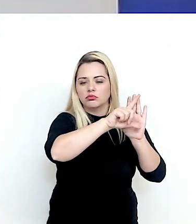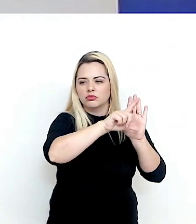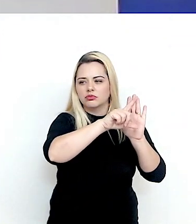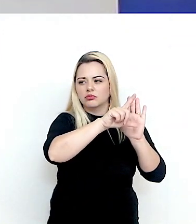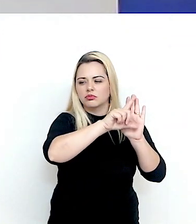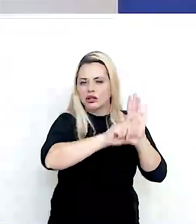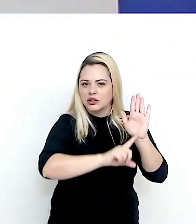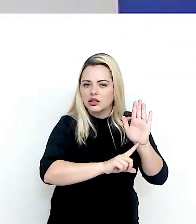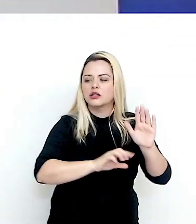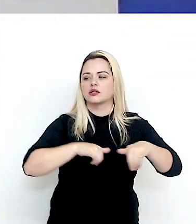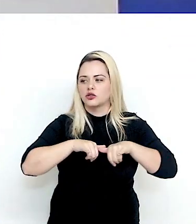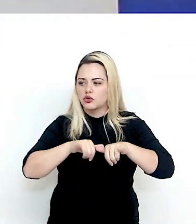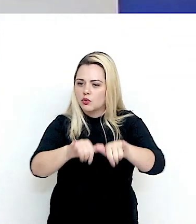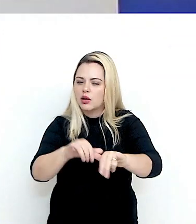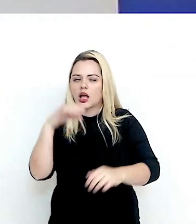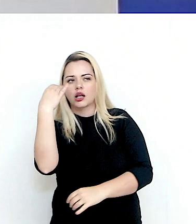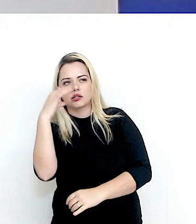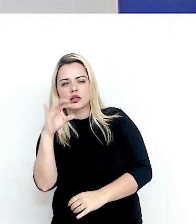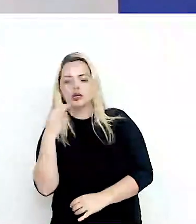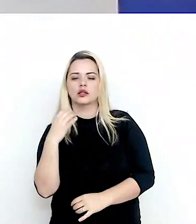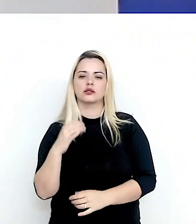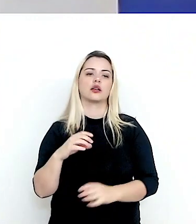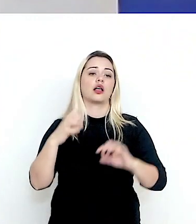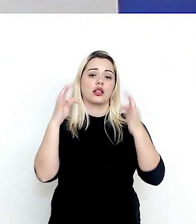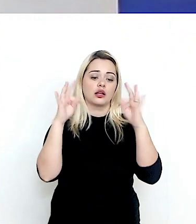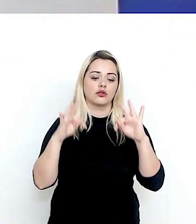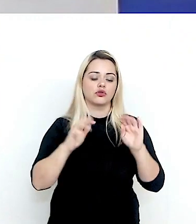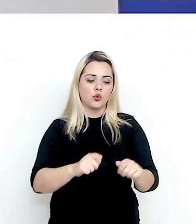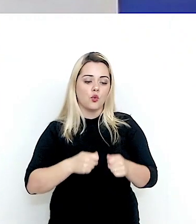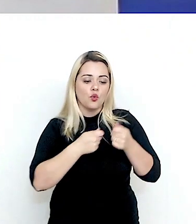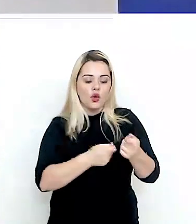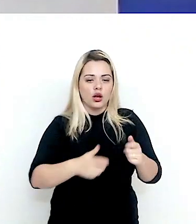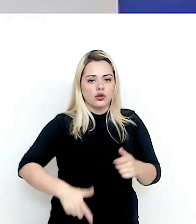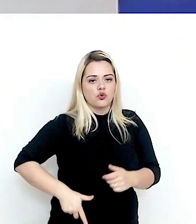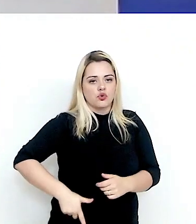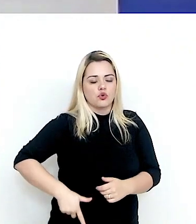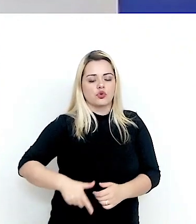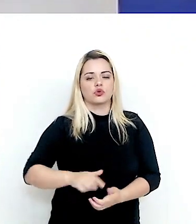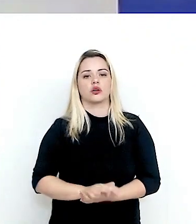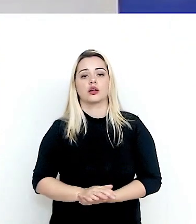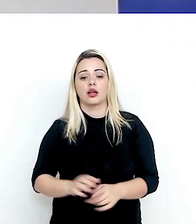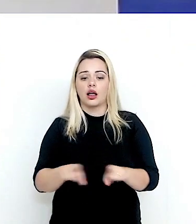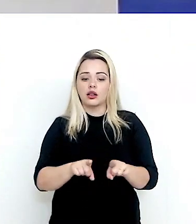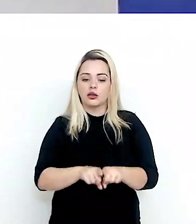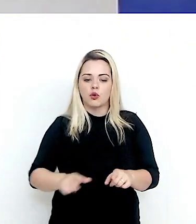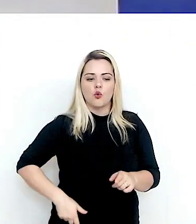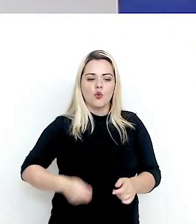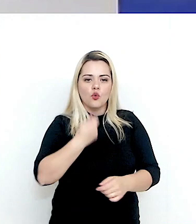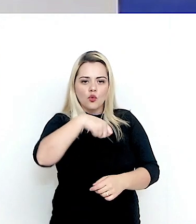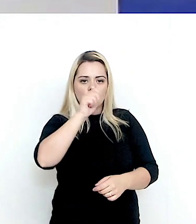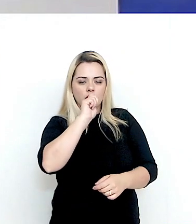e Comércio Ciência e Tecnologia defesa combate ao terrorismo e ao e combate ao tráfico de